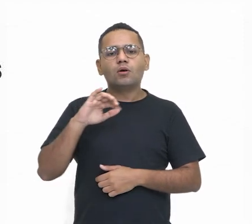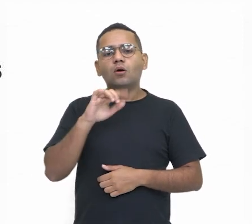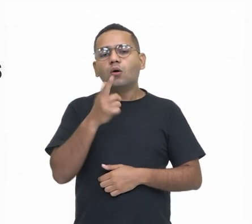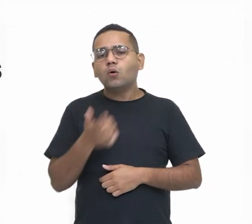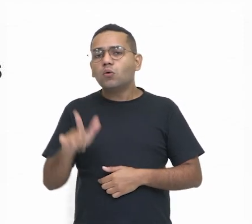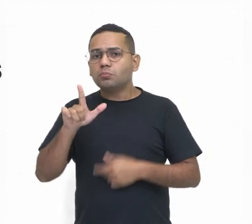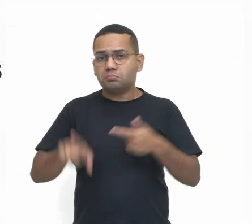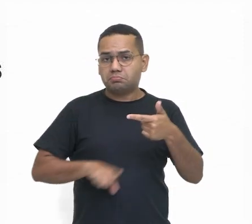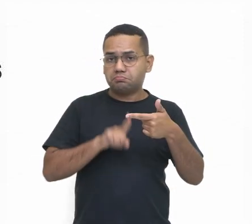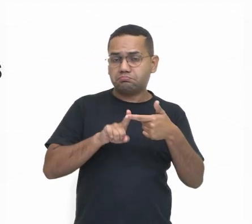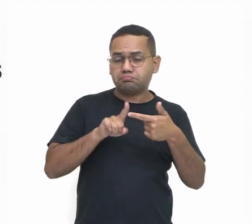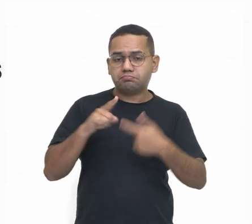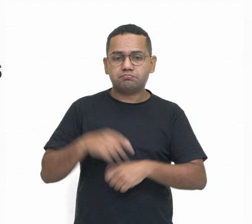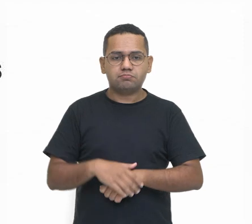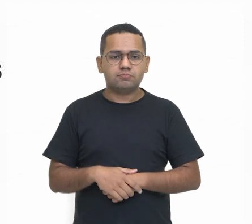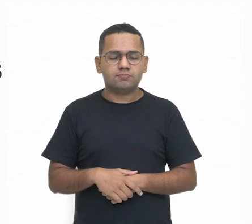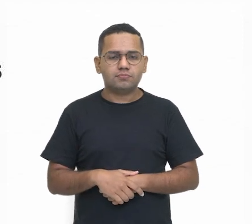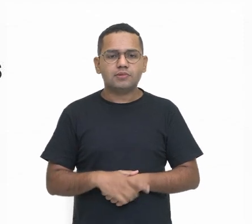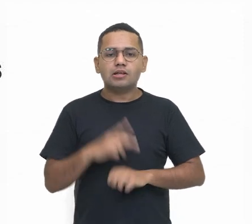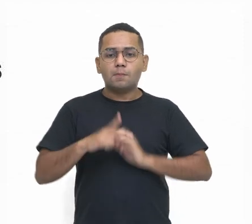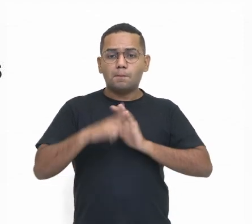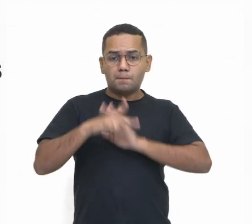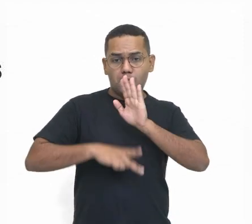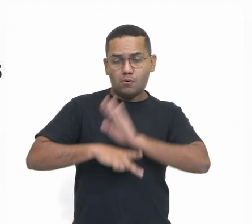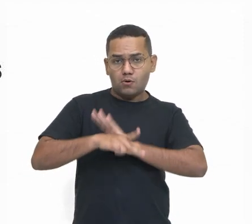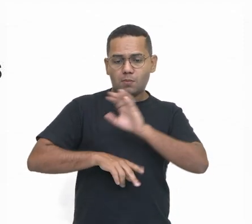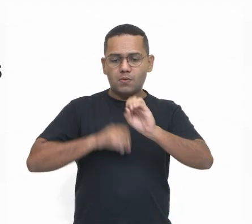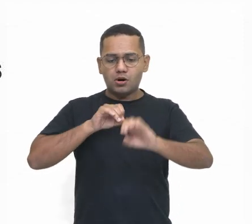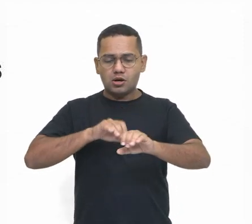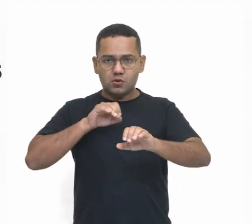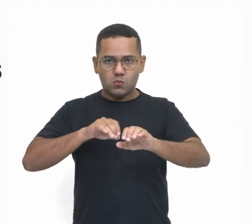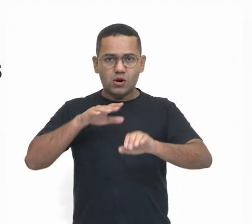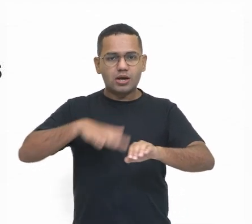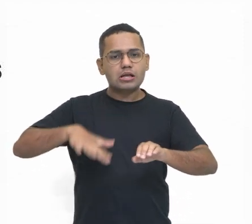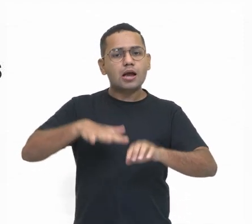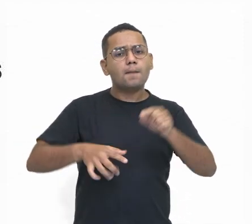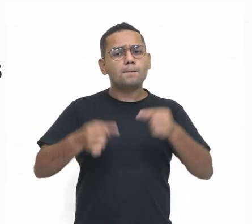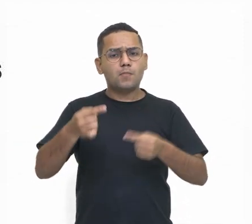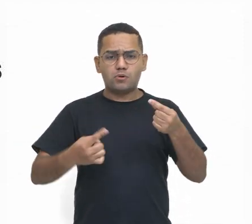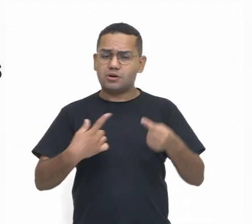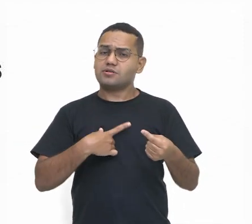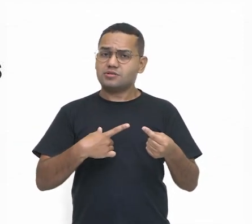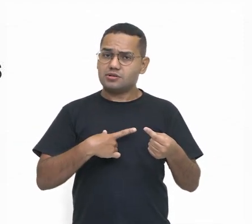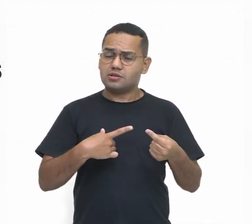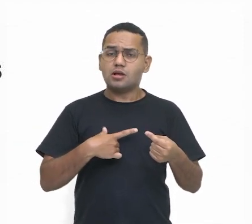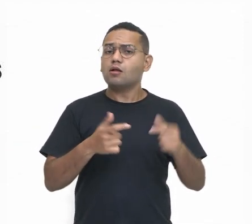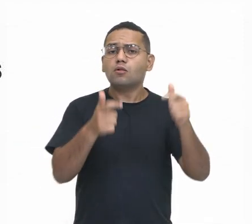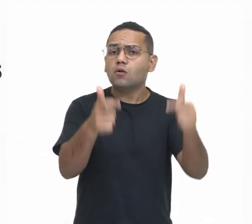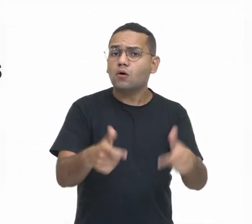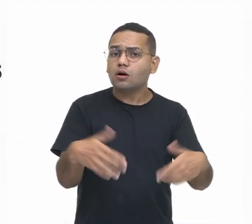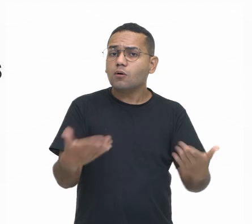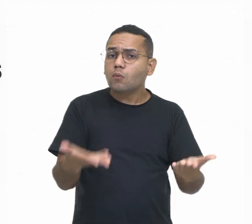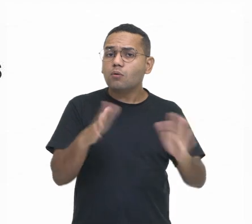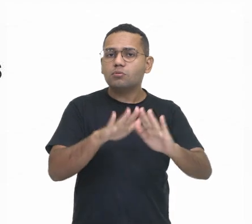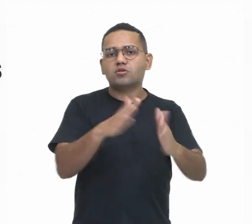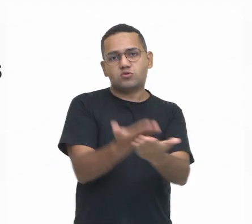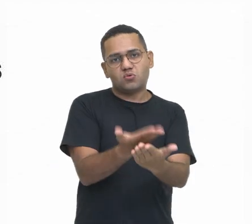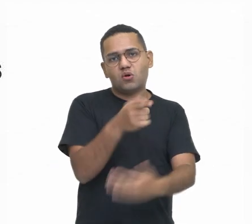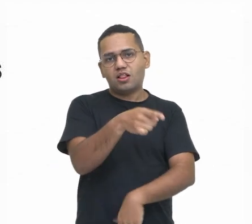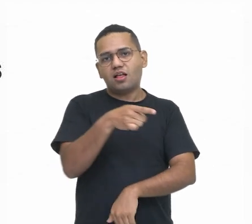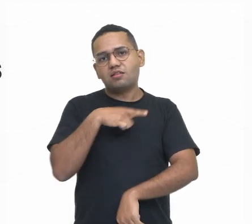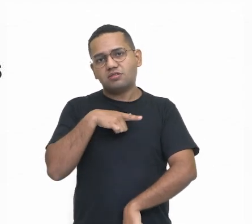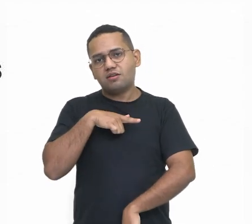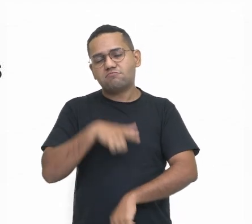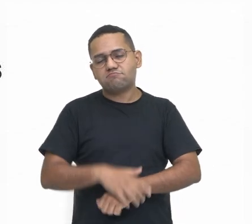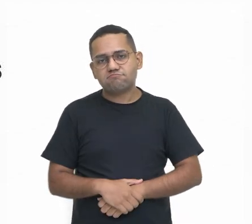programas que incentivam e promovem a educação política nas escolas. É importante ter esse